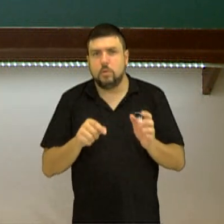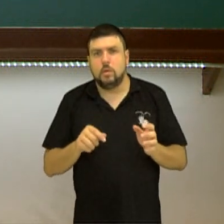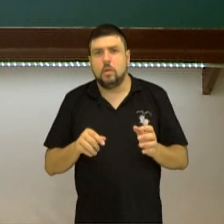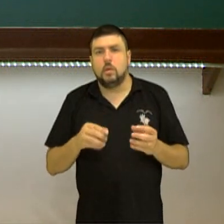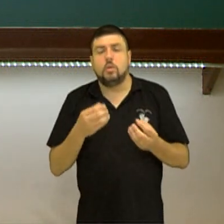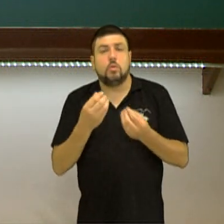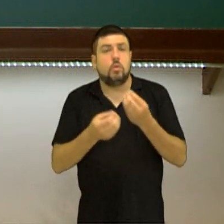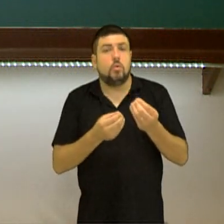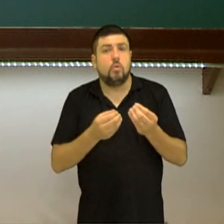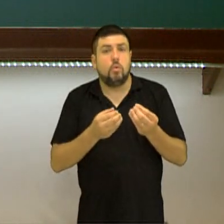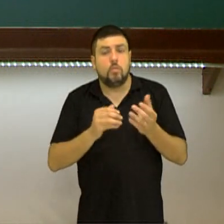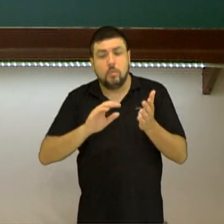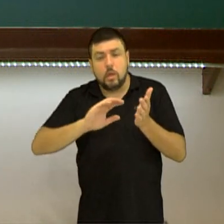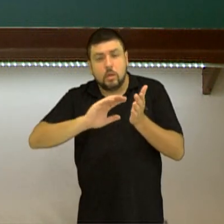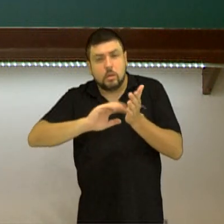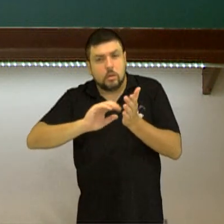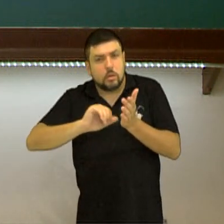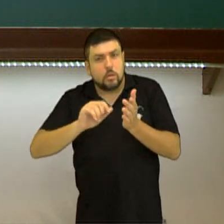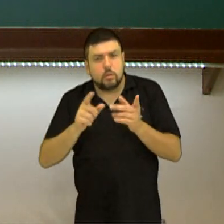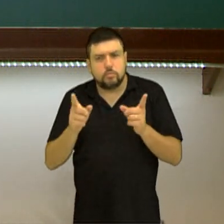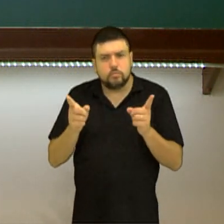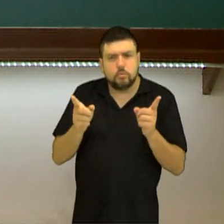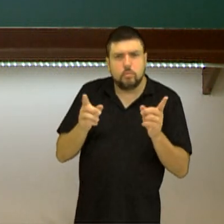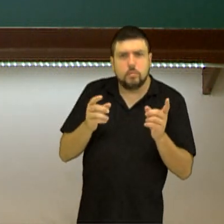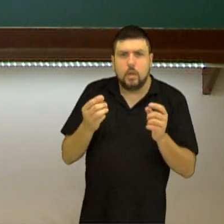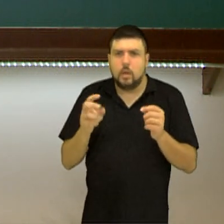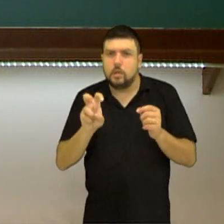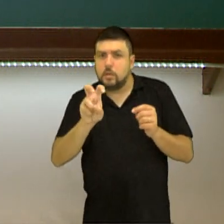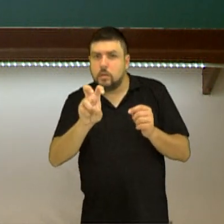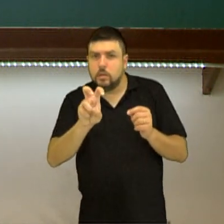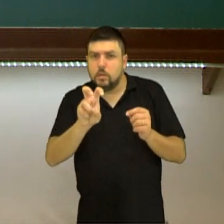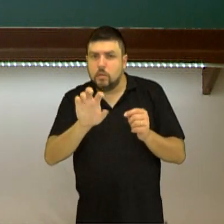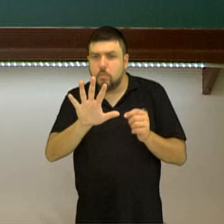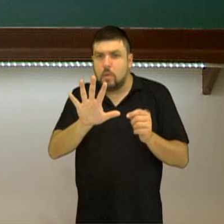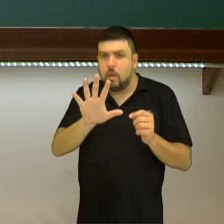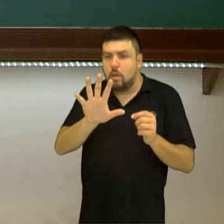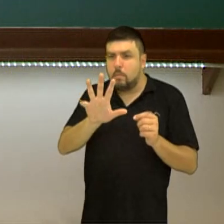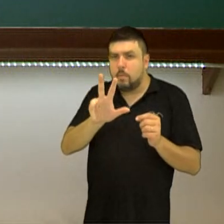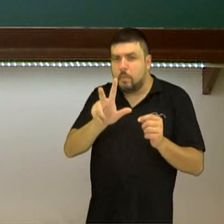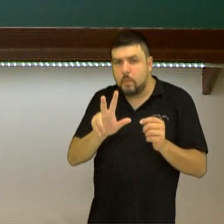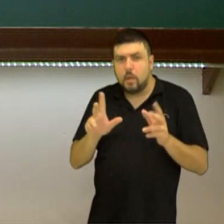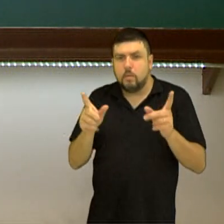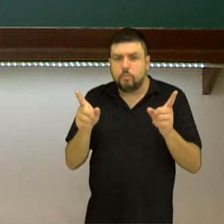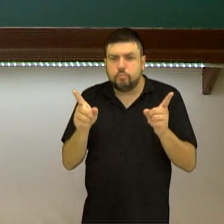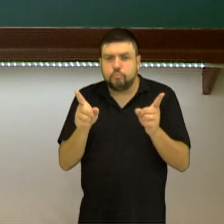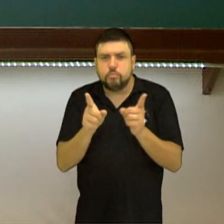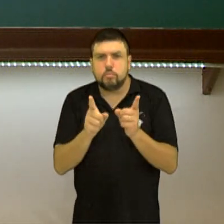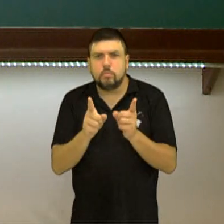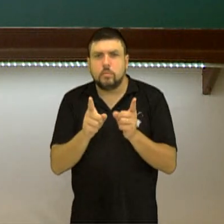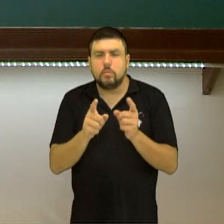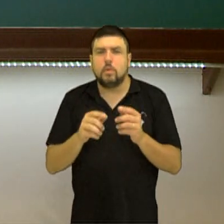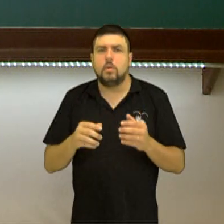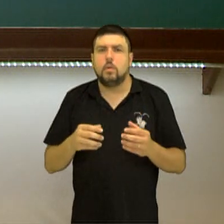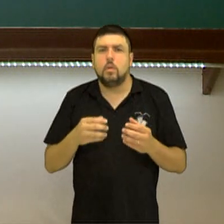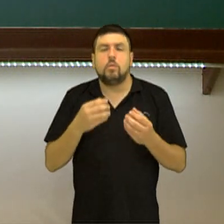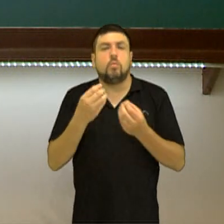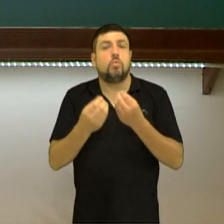o arredondamento, você está deixando o número mais grosseiro, menos preciso, ok? Então, vamos